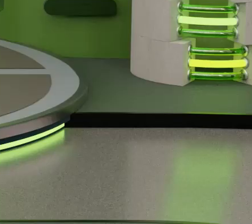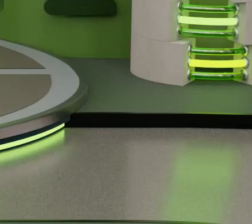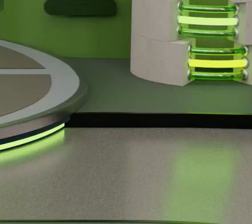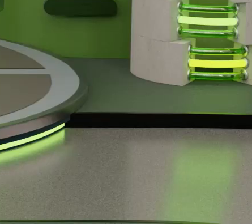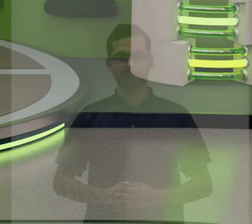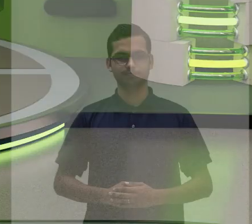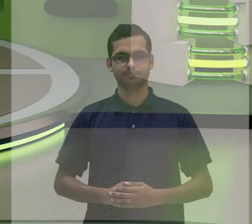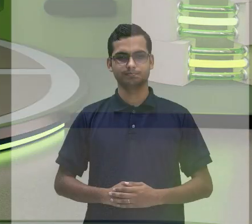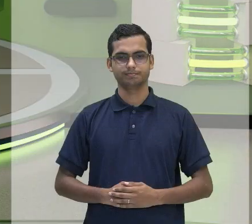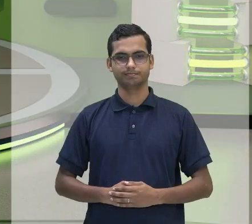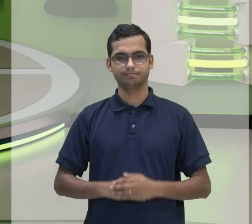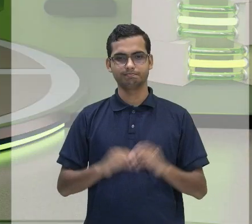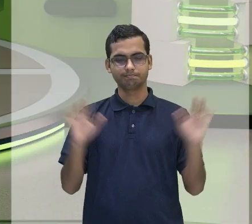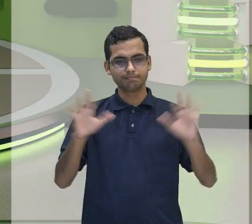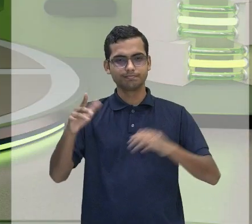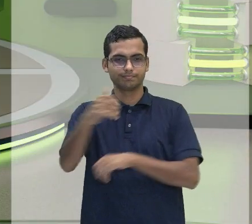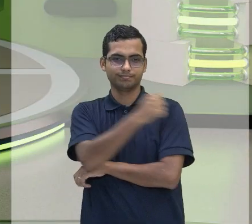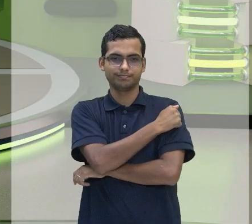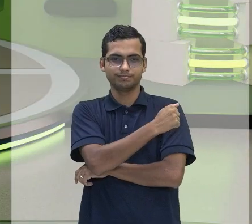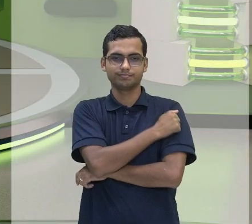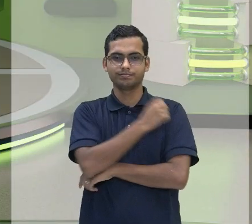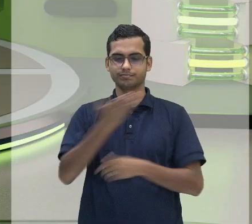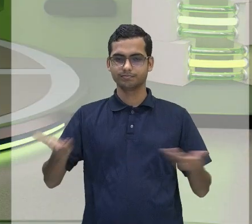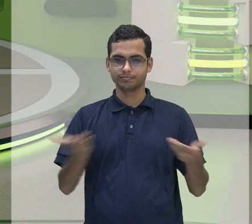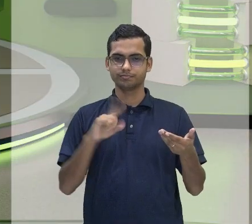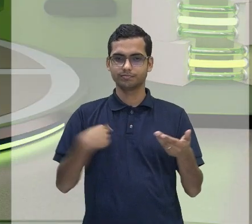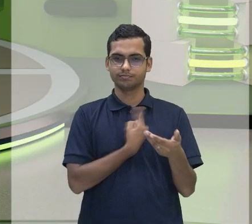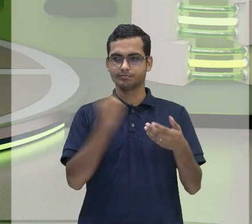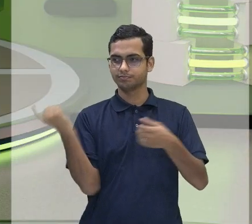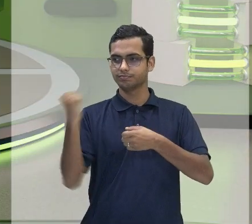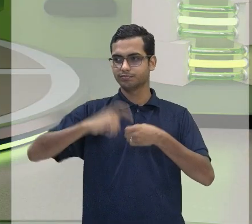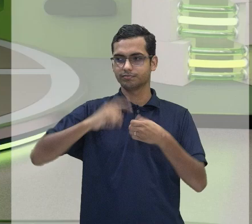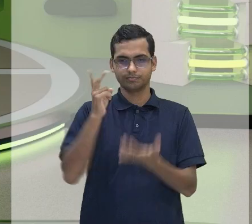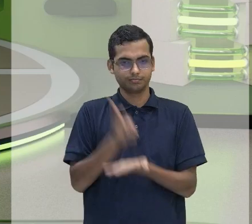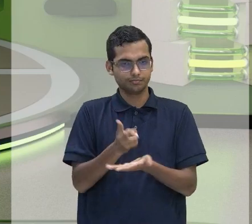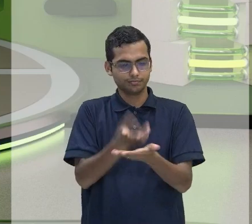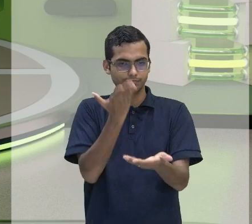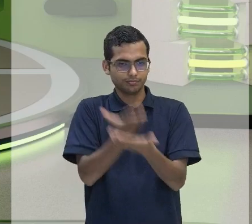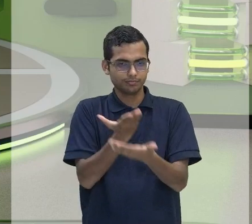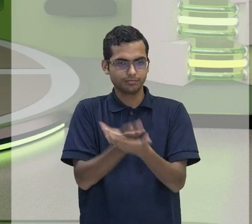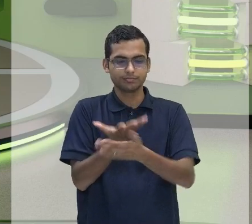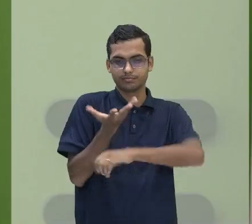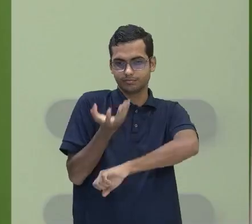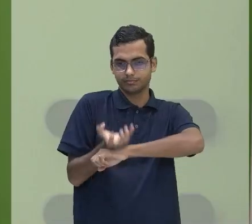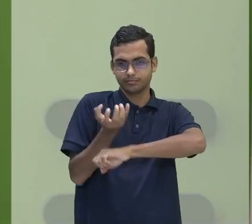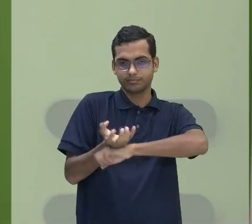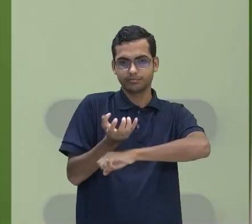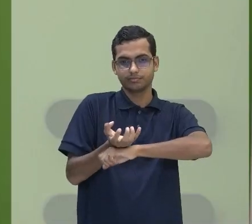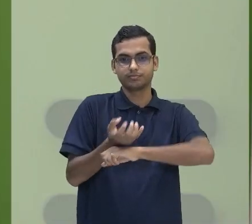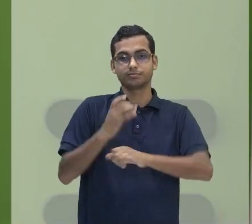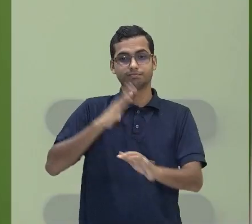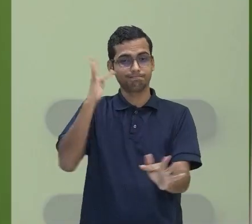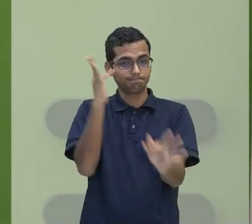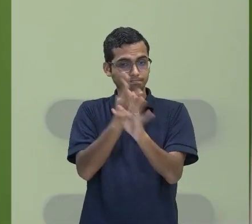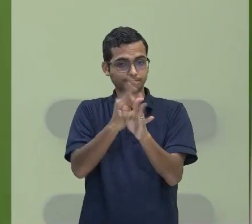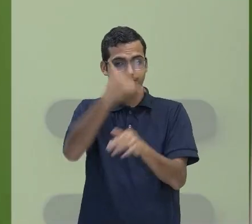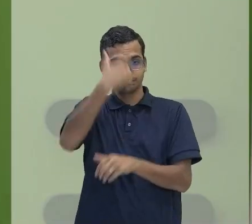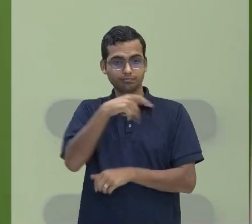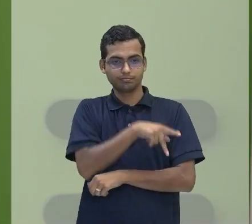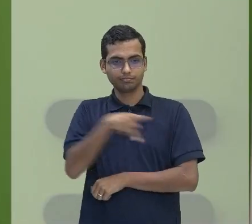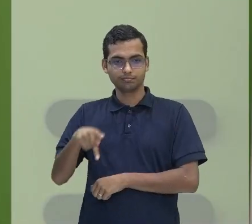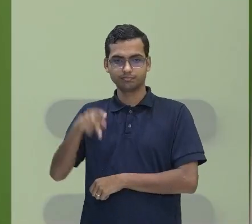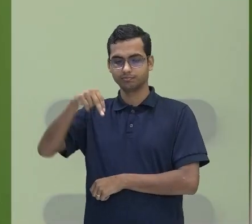Boa noite, queridos alunos! Estamos de volta aqui para dar continuidade às nossas aulas de física. Eu sou o professor Nelson